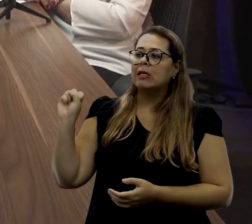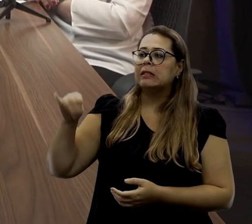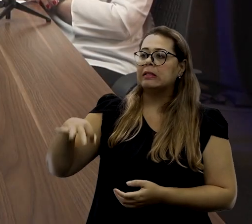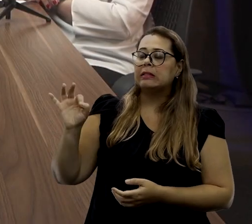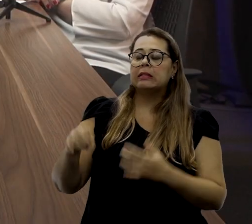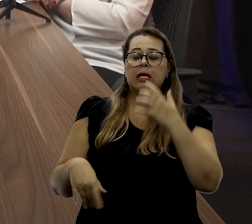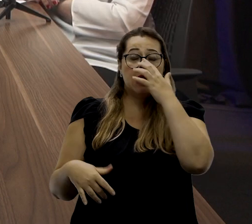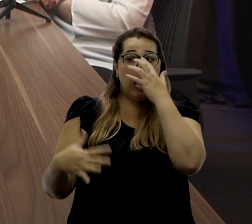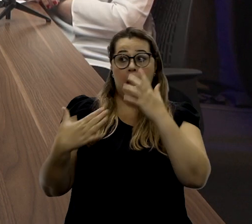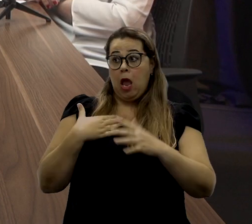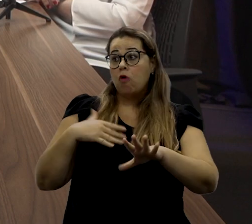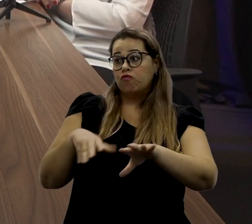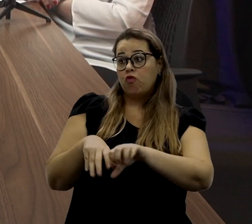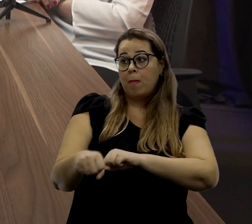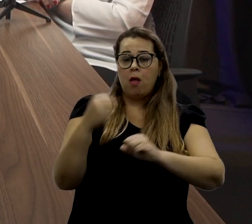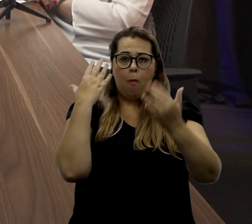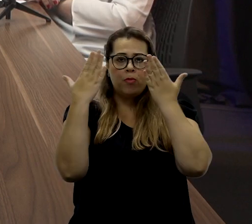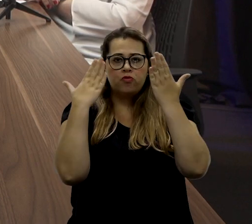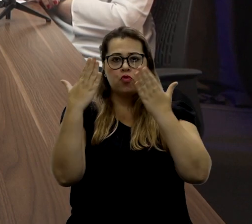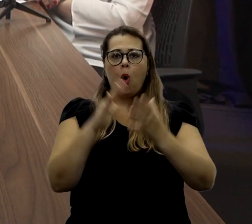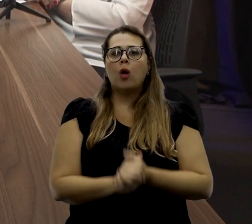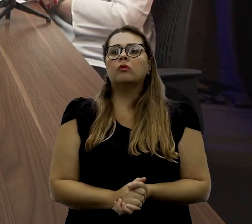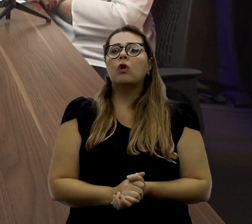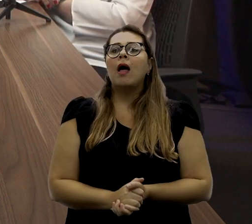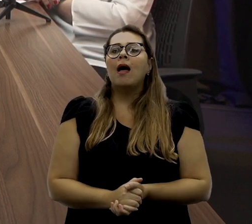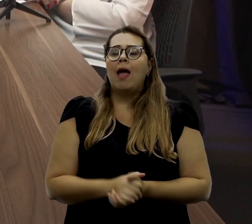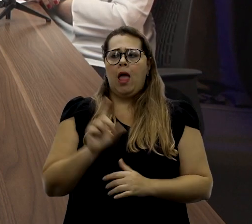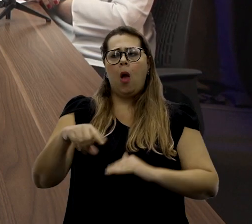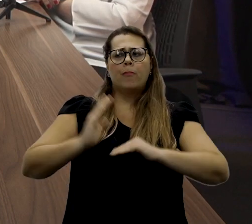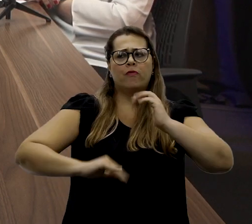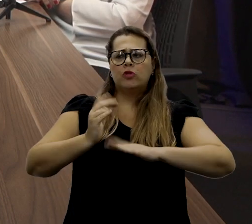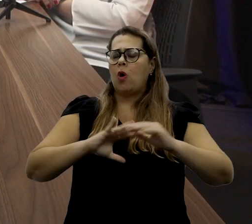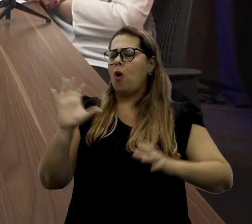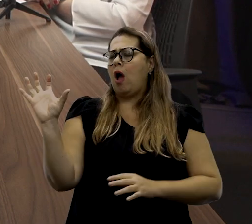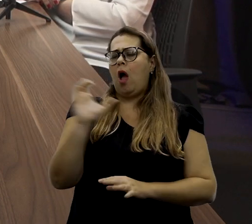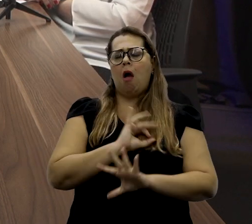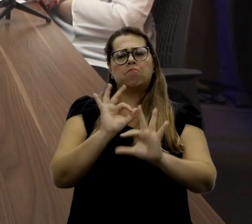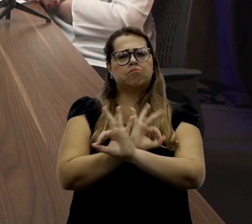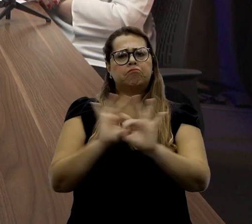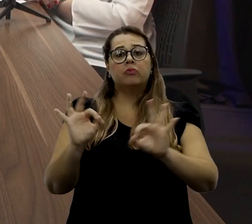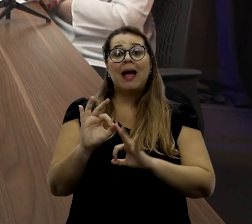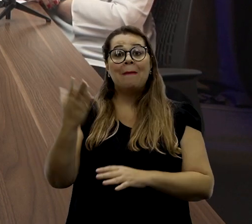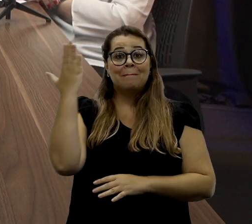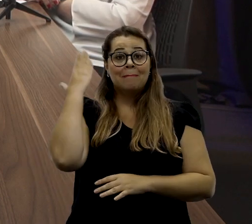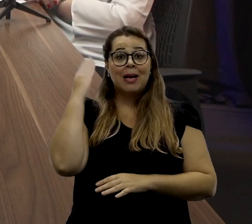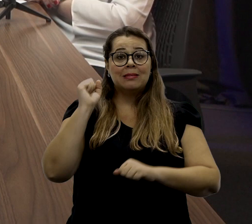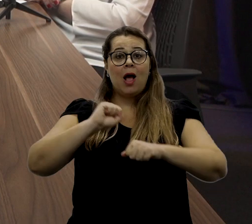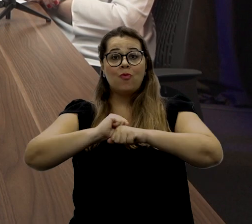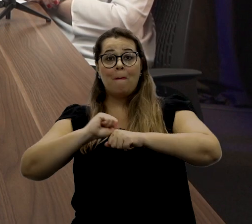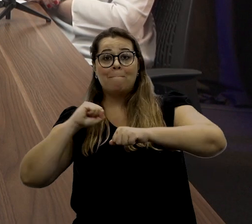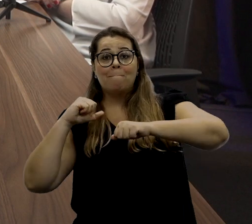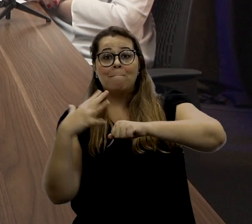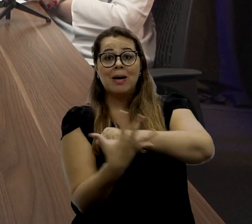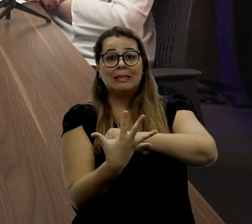como psicólogo, com muito orgulho, uma profissão que eu amo muito, no momento da pandemia